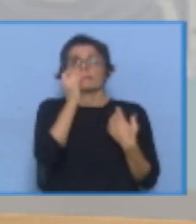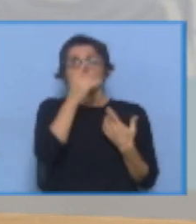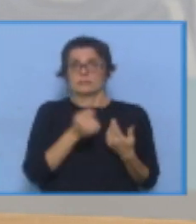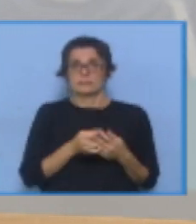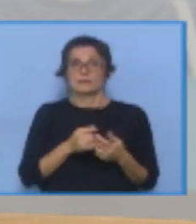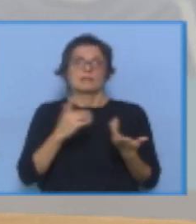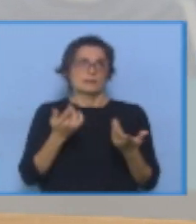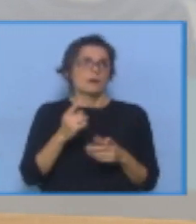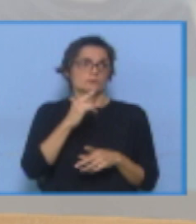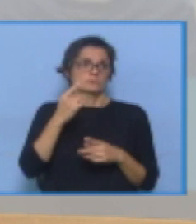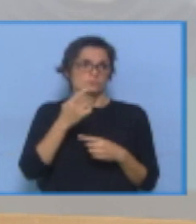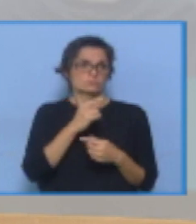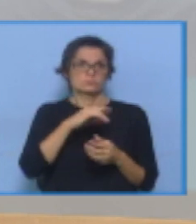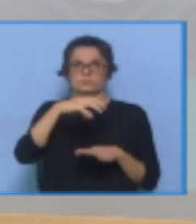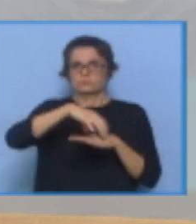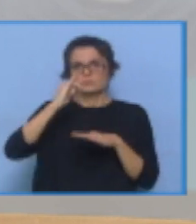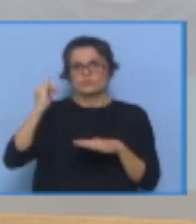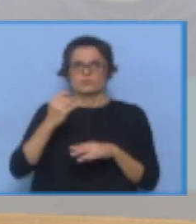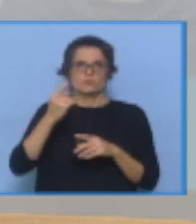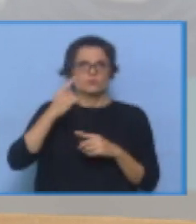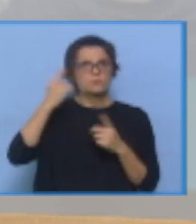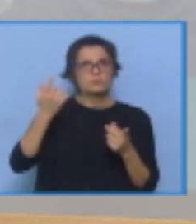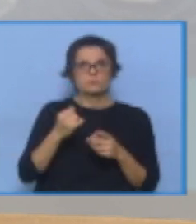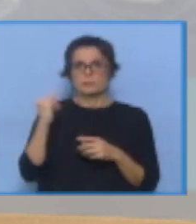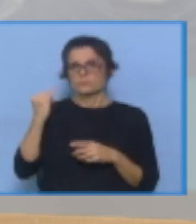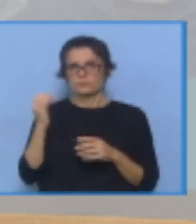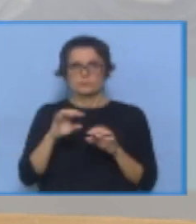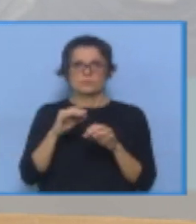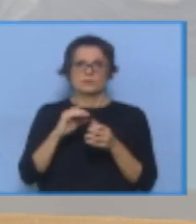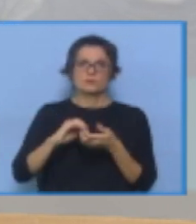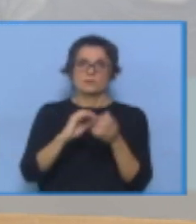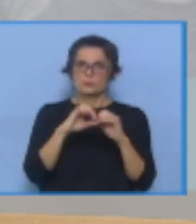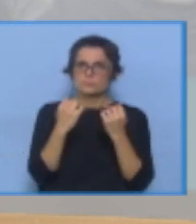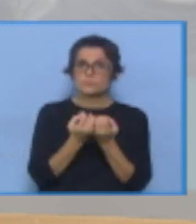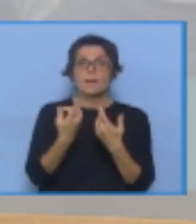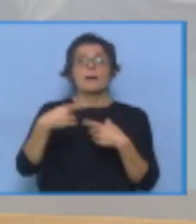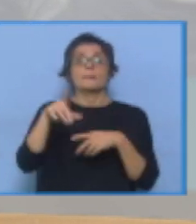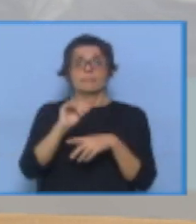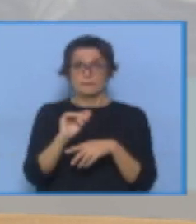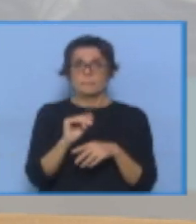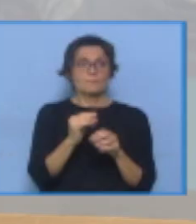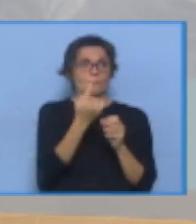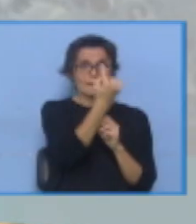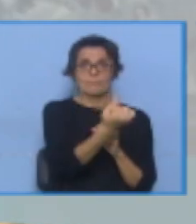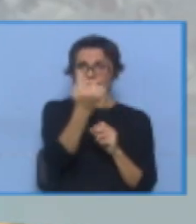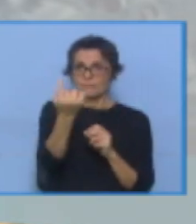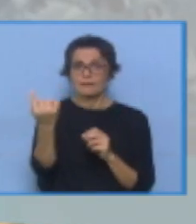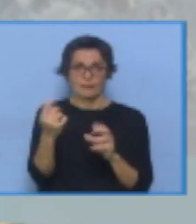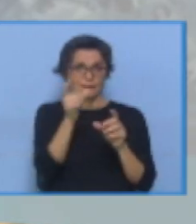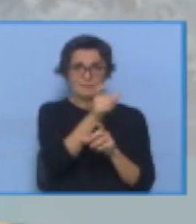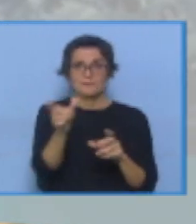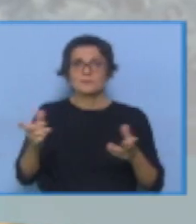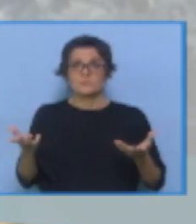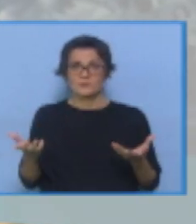uma responsabilidade das instituições de solidariedade social, é uma responsabilidade de cada um de nós. E o papel das